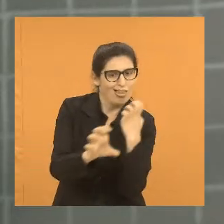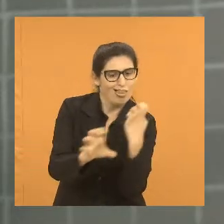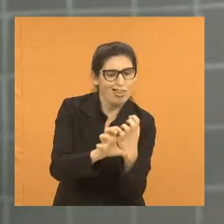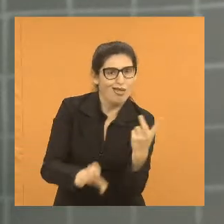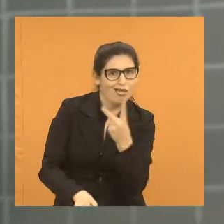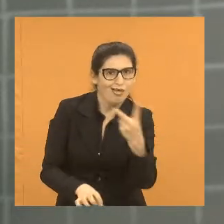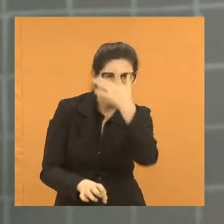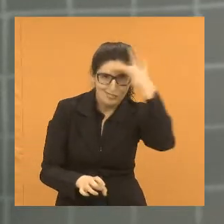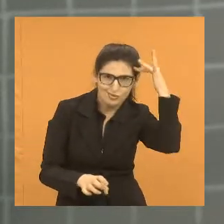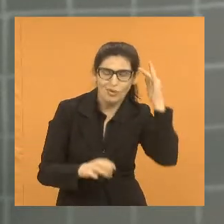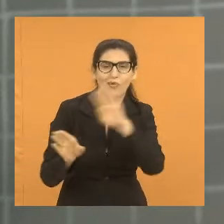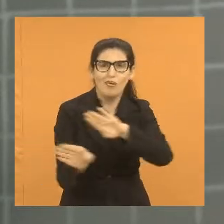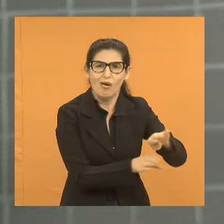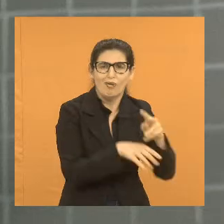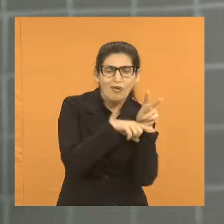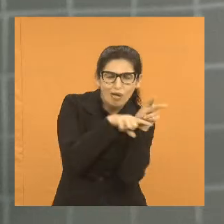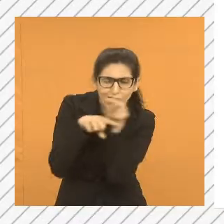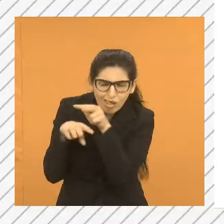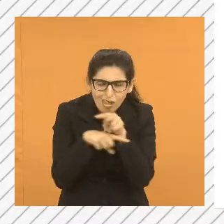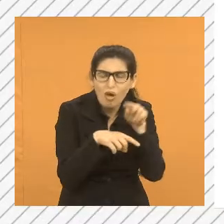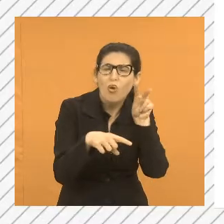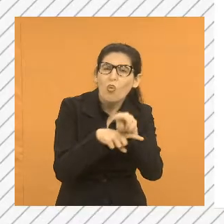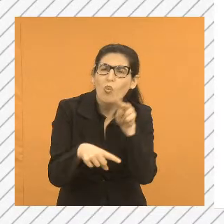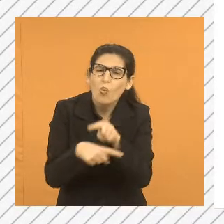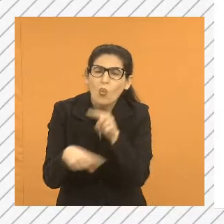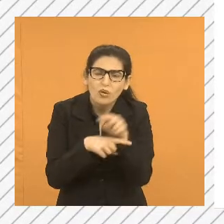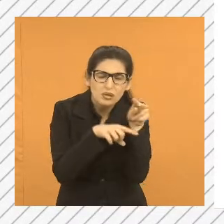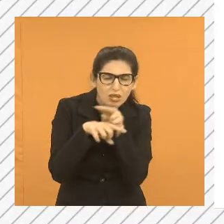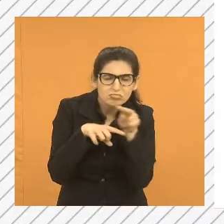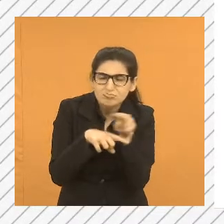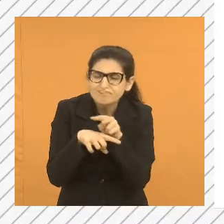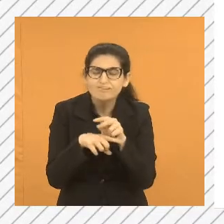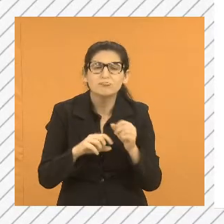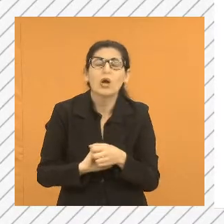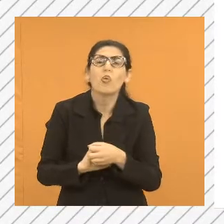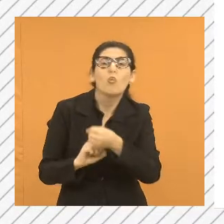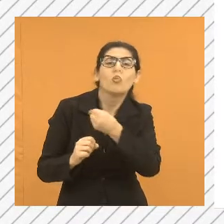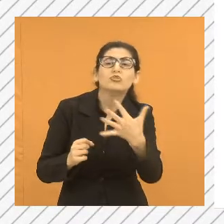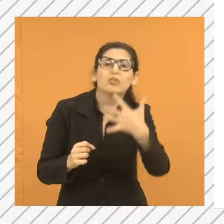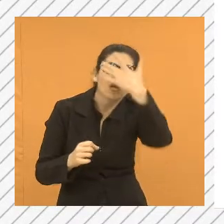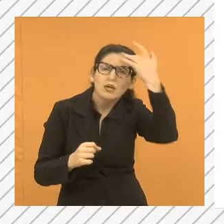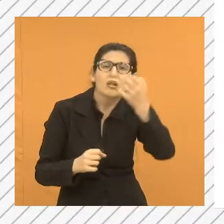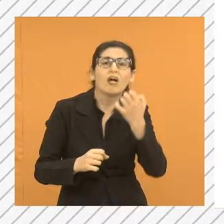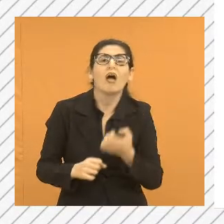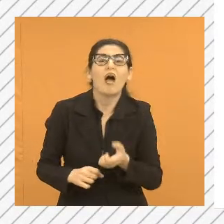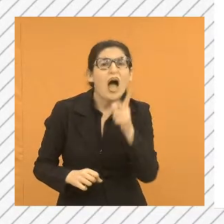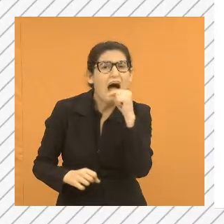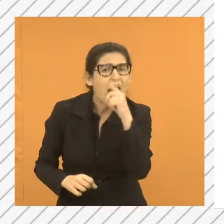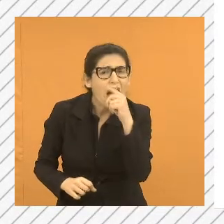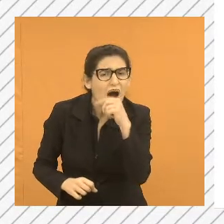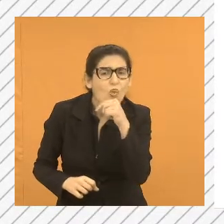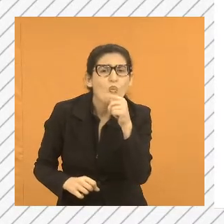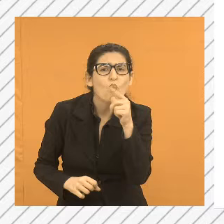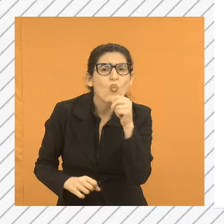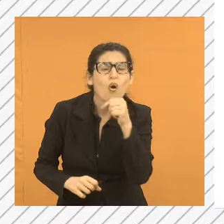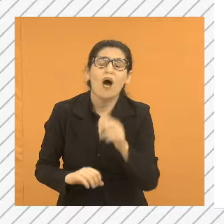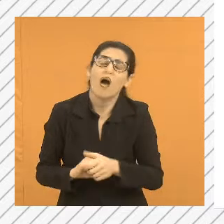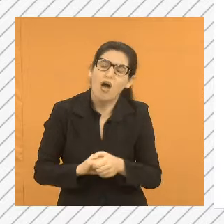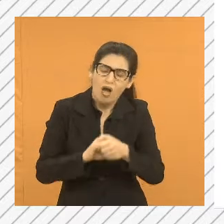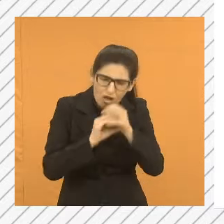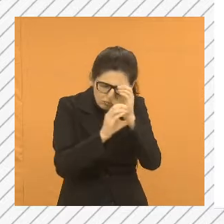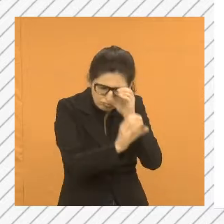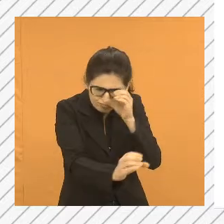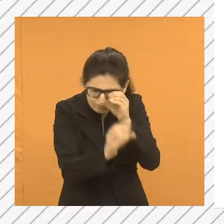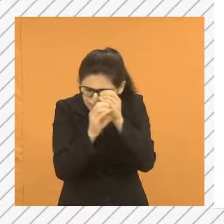vigilância dizem respeito, por exemplo, ao Vigiágua, ao número de coletas de água para